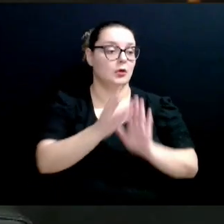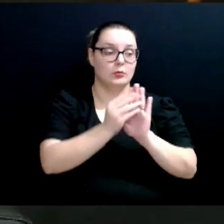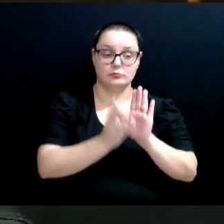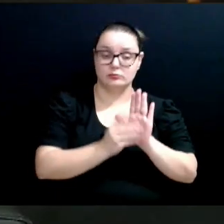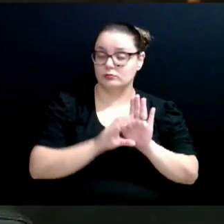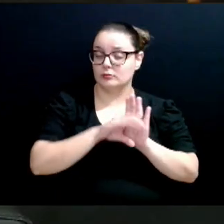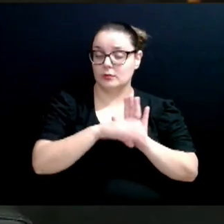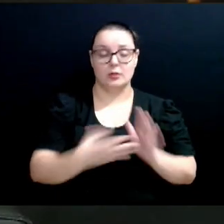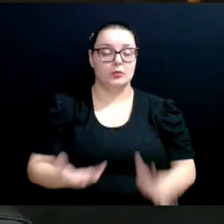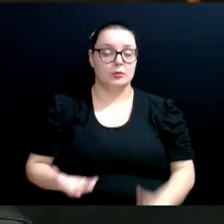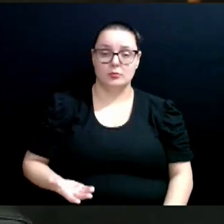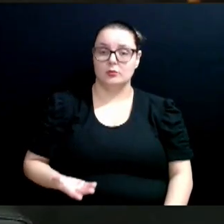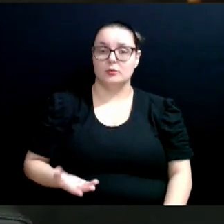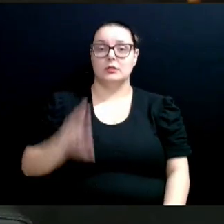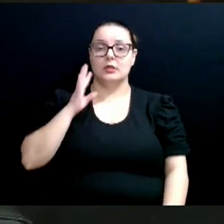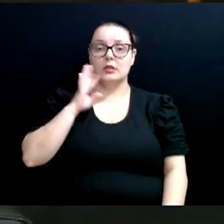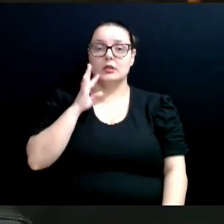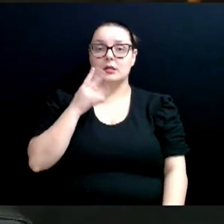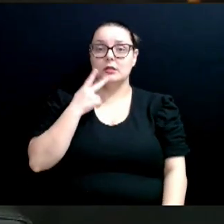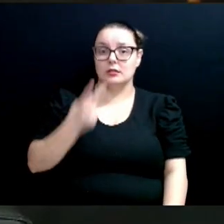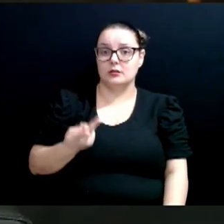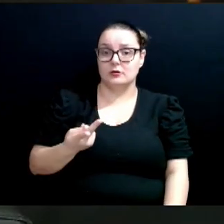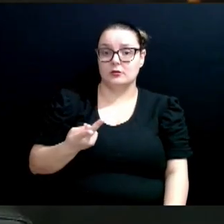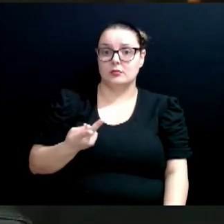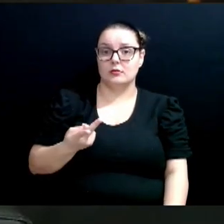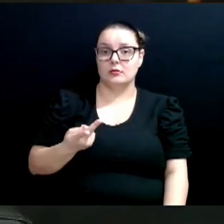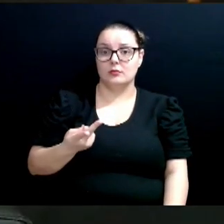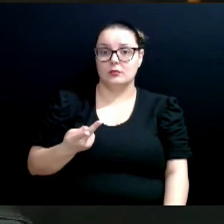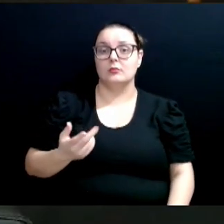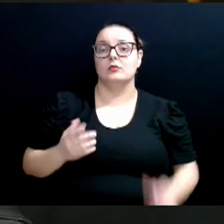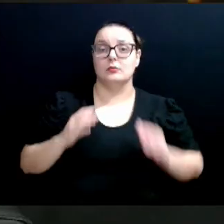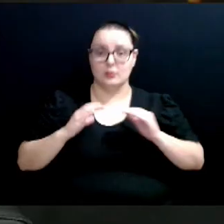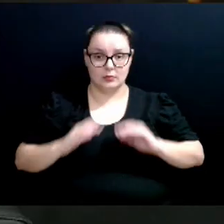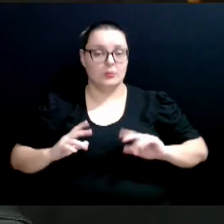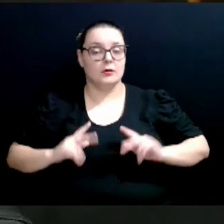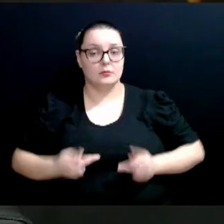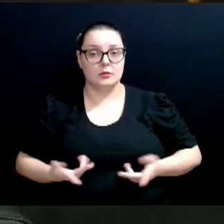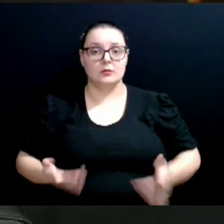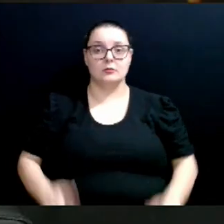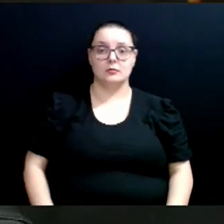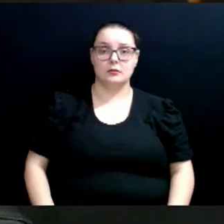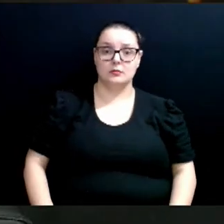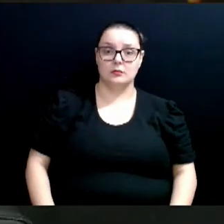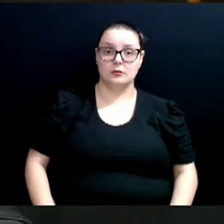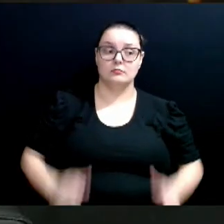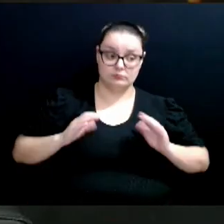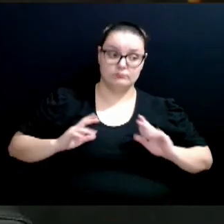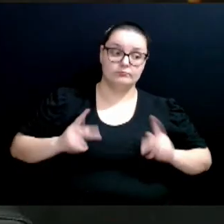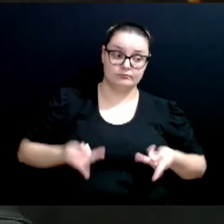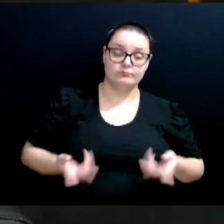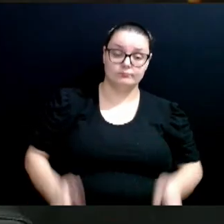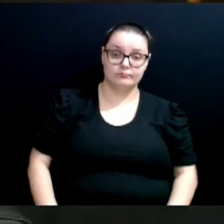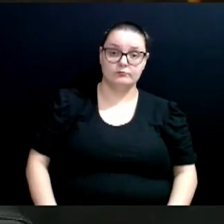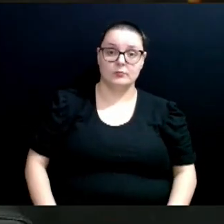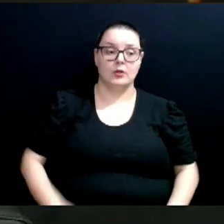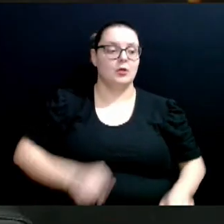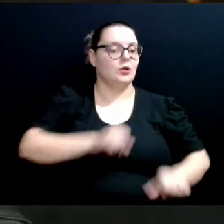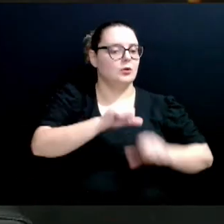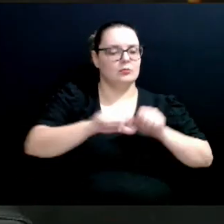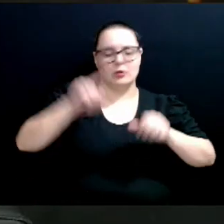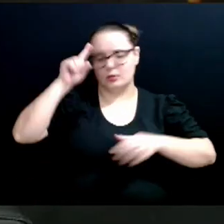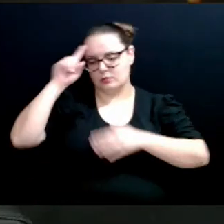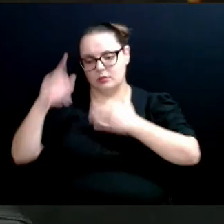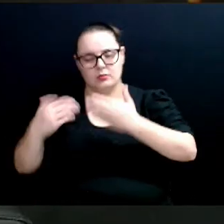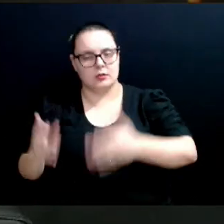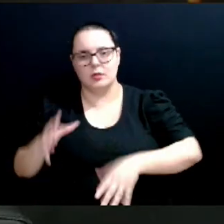gente está falando aqui, e aí o comportamento do ser humano, e o comportamento do ser humano, a gente muda todos os dias, a gente aprende todos